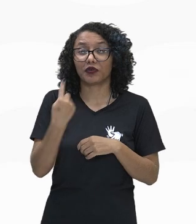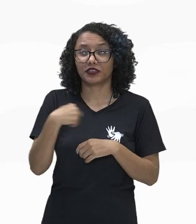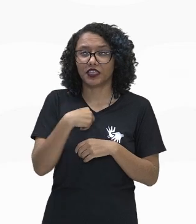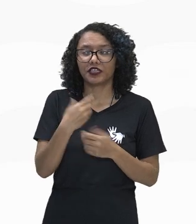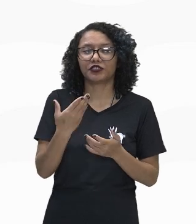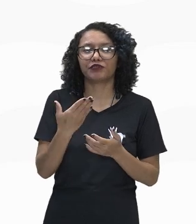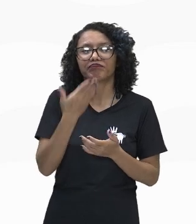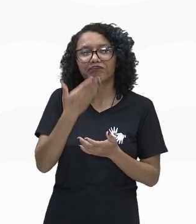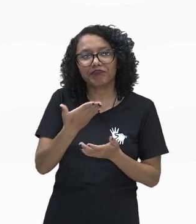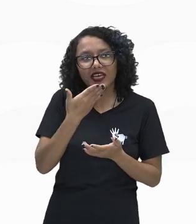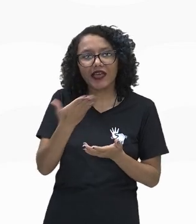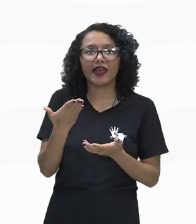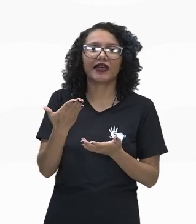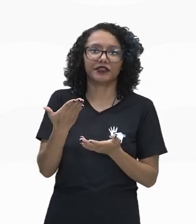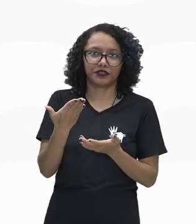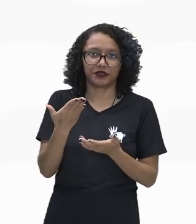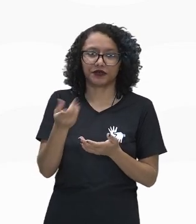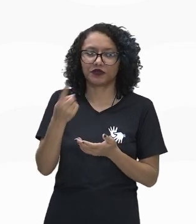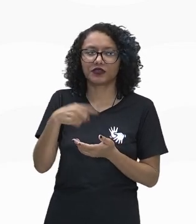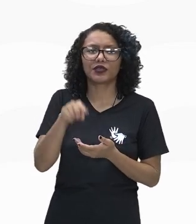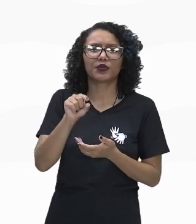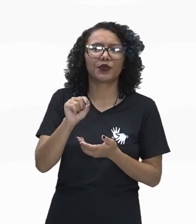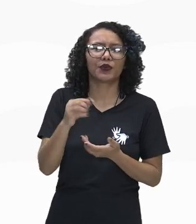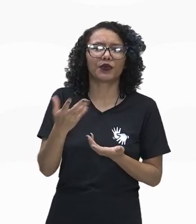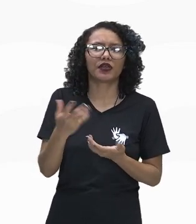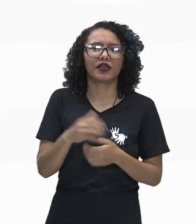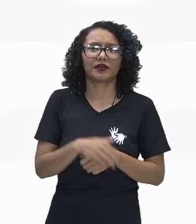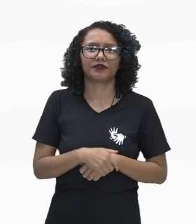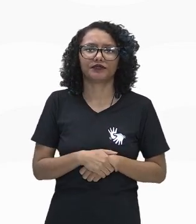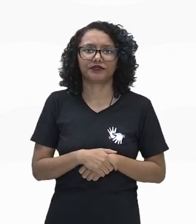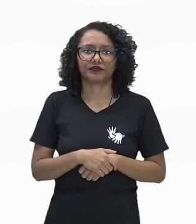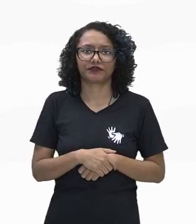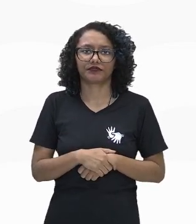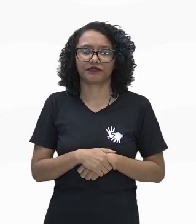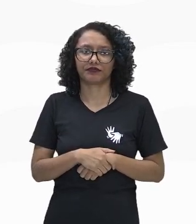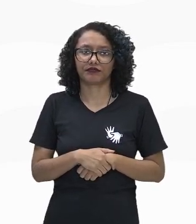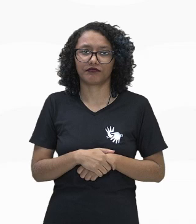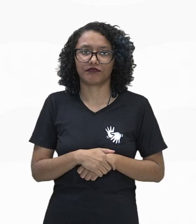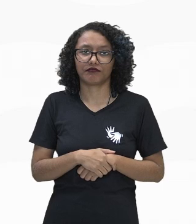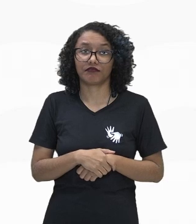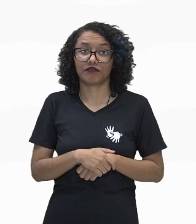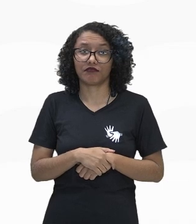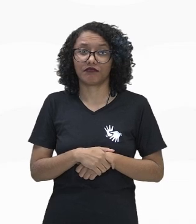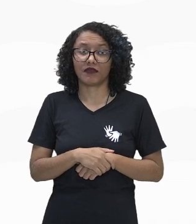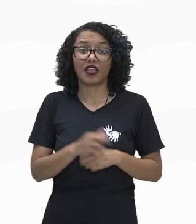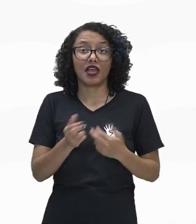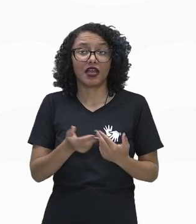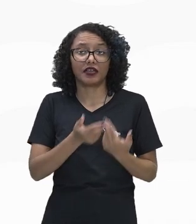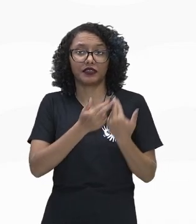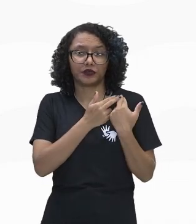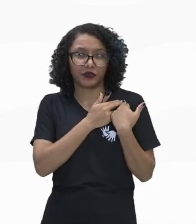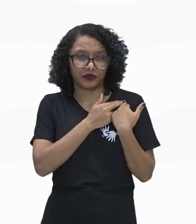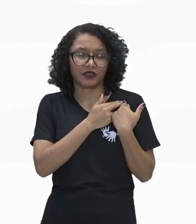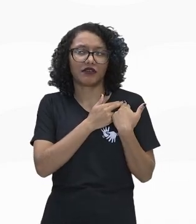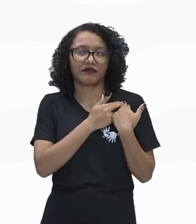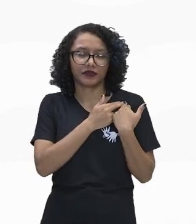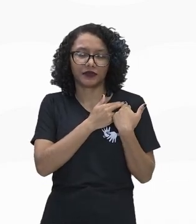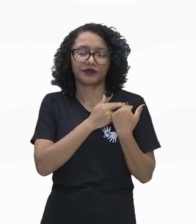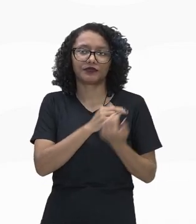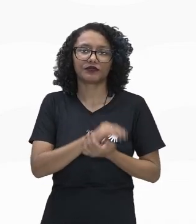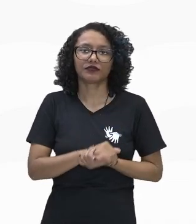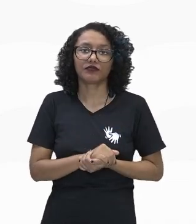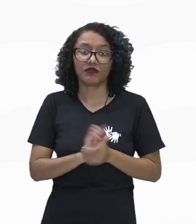exigindo de vocês que vocês sejam ali protagonistas, né? Aliás, responsáveis, perdão, por